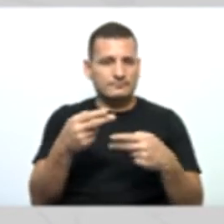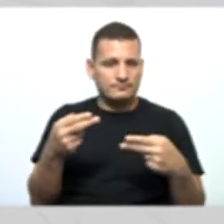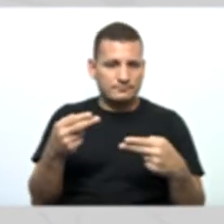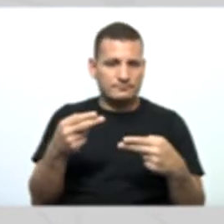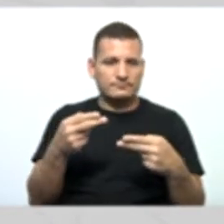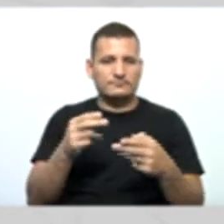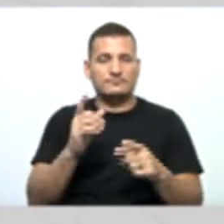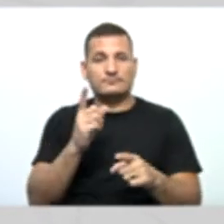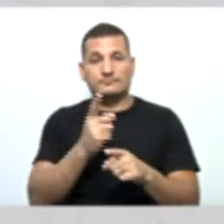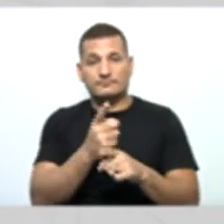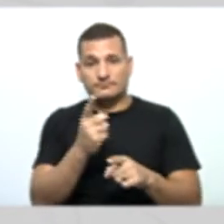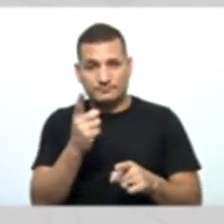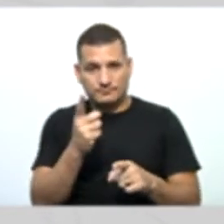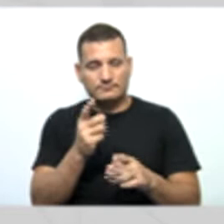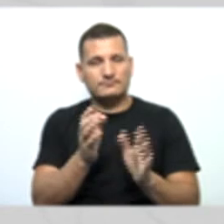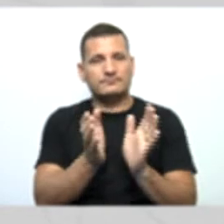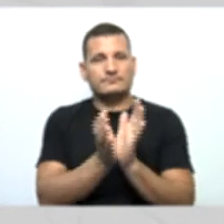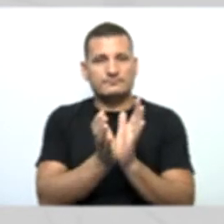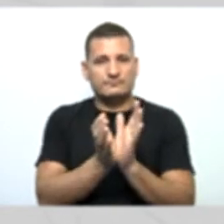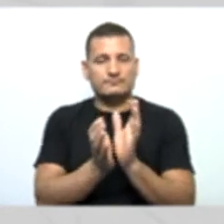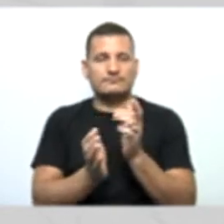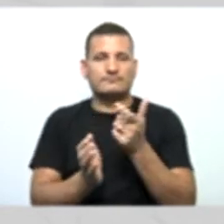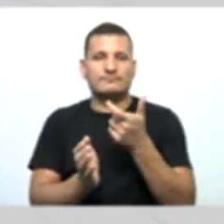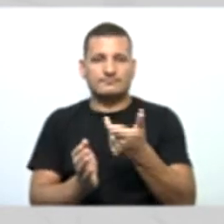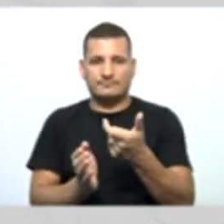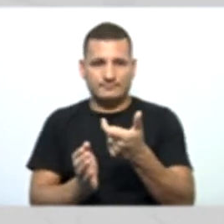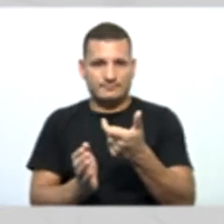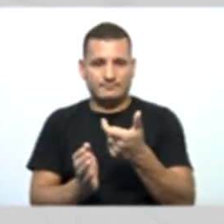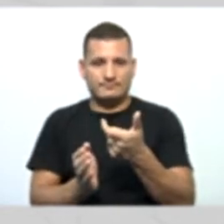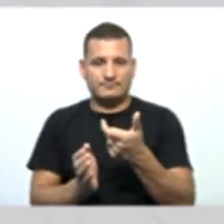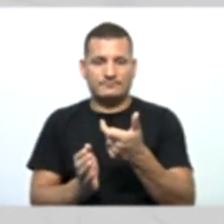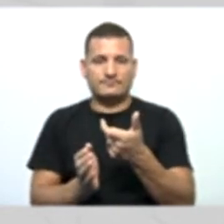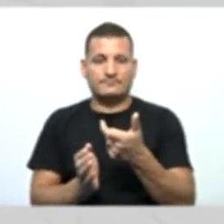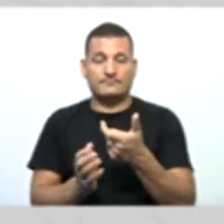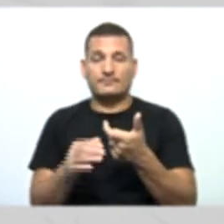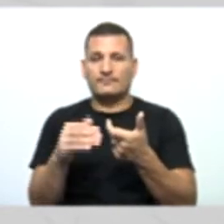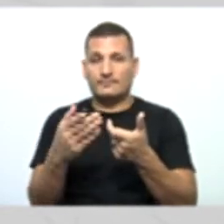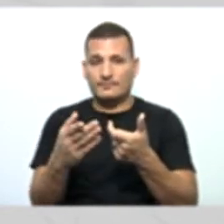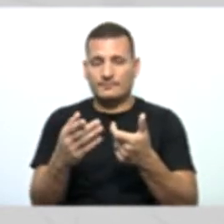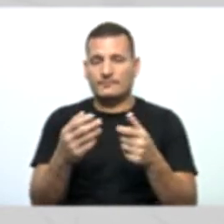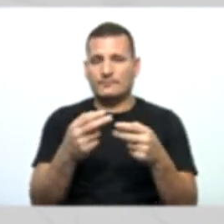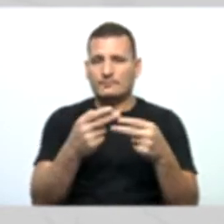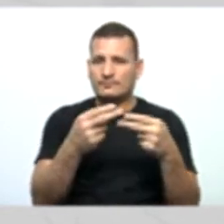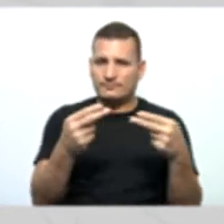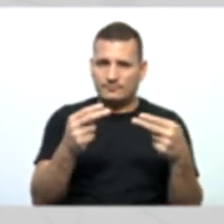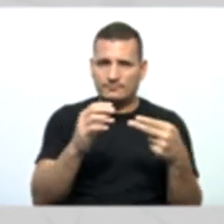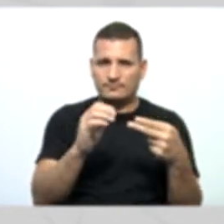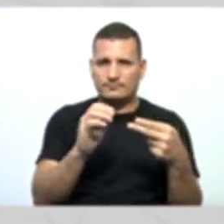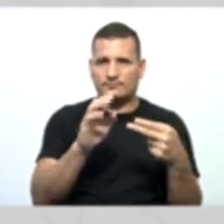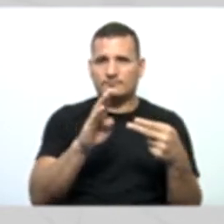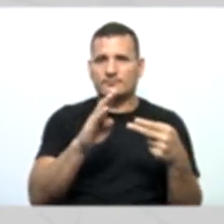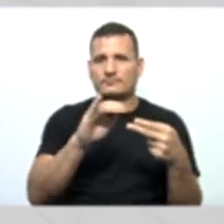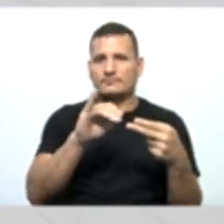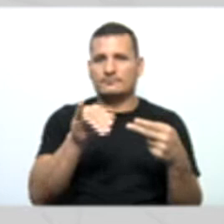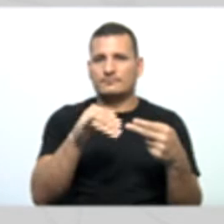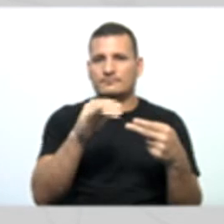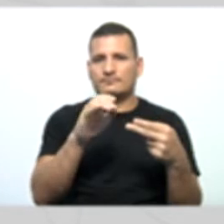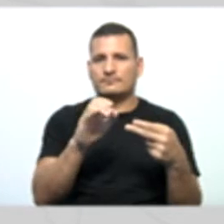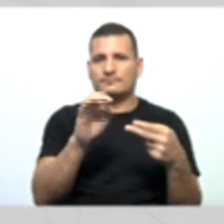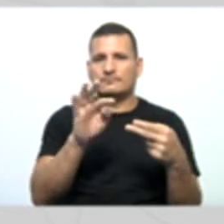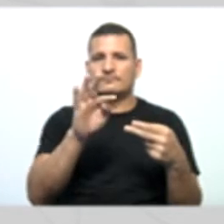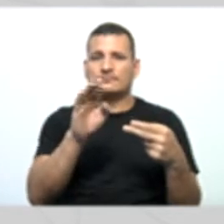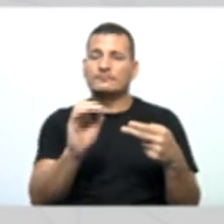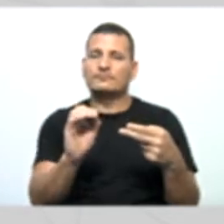identificar as classes. Então, assim, quando eu falo objeto, né, objetos, eu